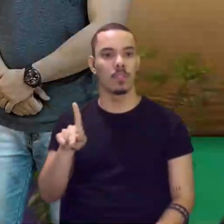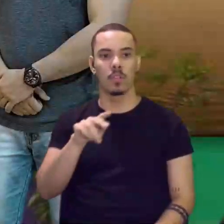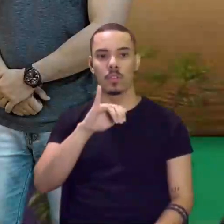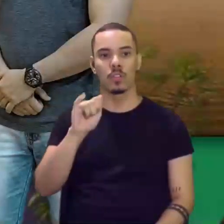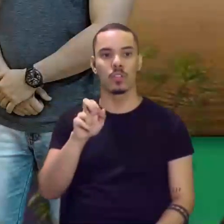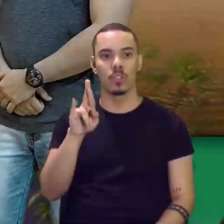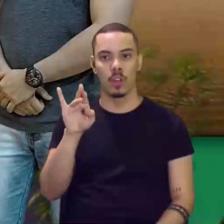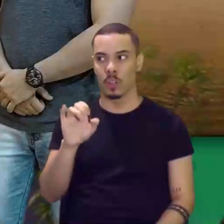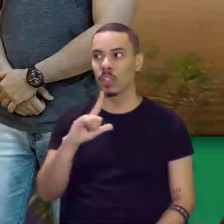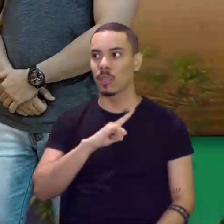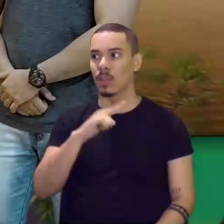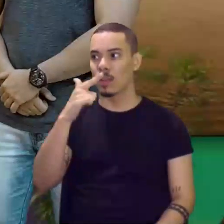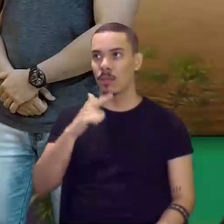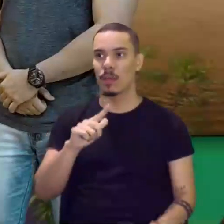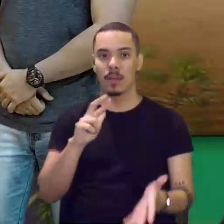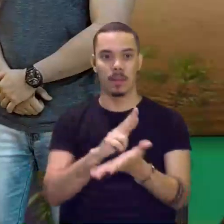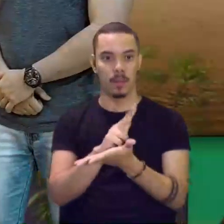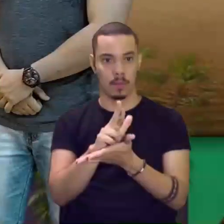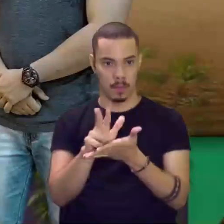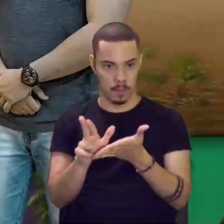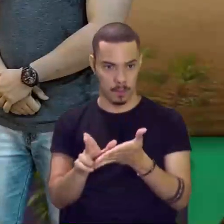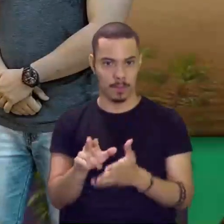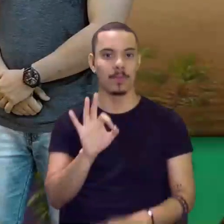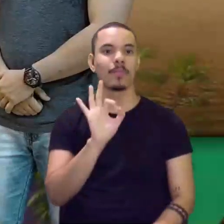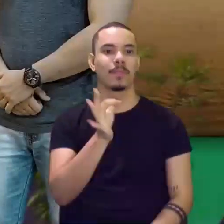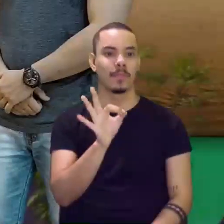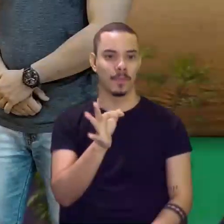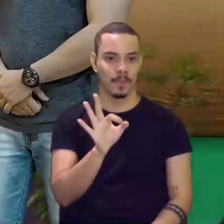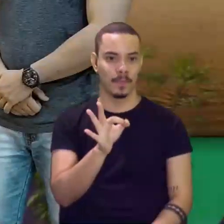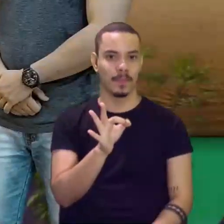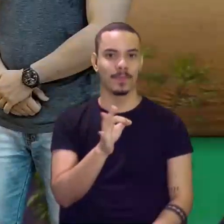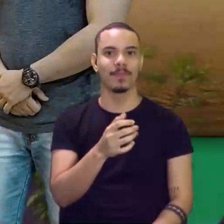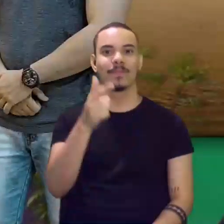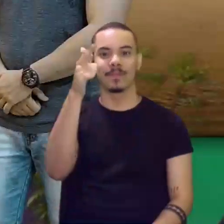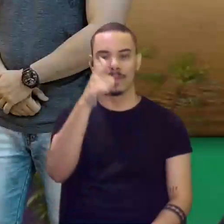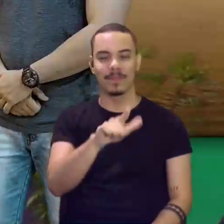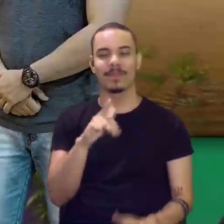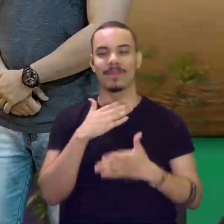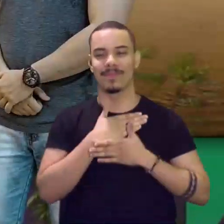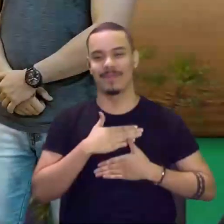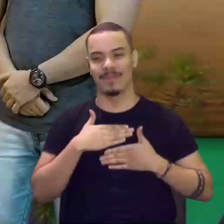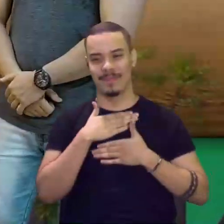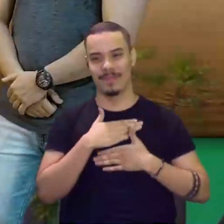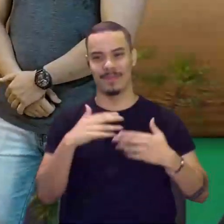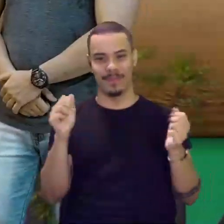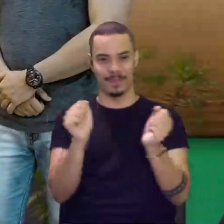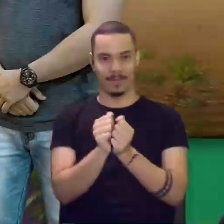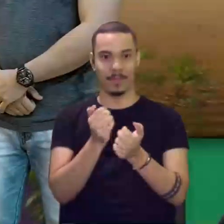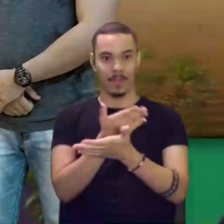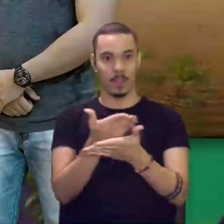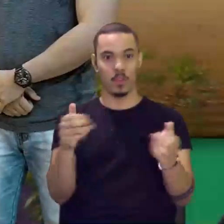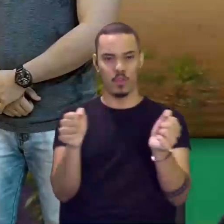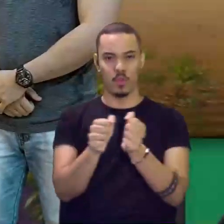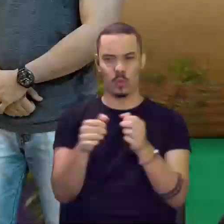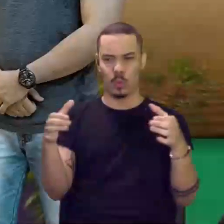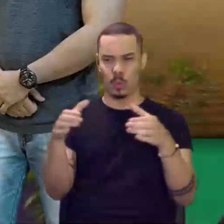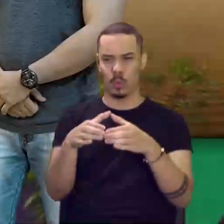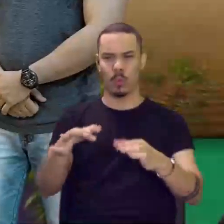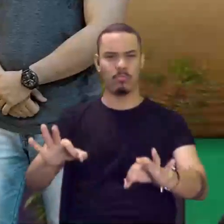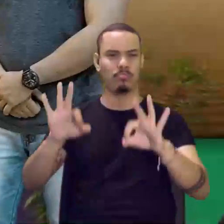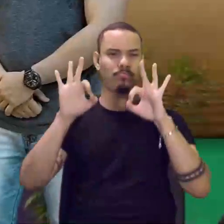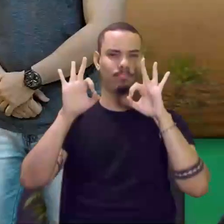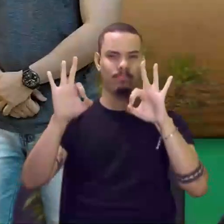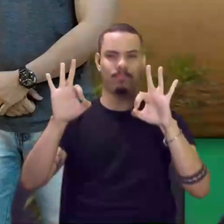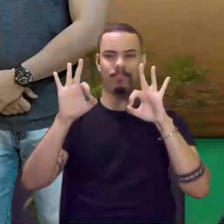buscar conhecimento, né, professor? Exatamente. Novamente, é um prazer estar aqui, né, junto com essa equipe top